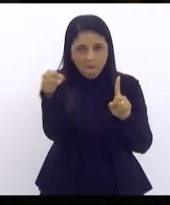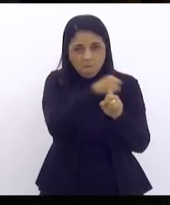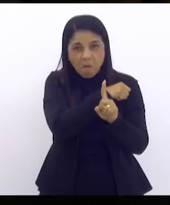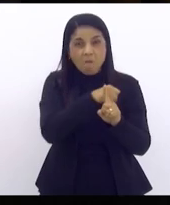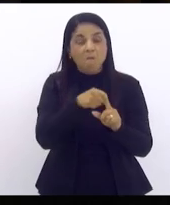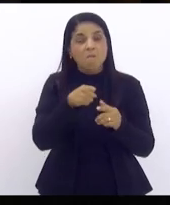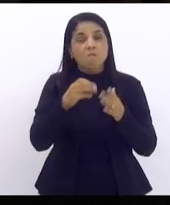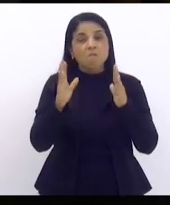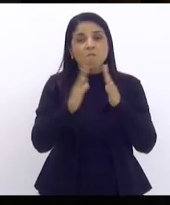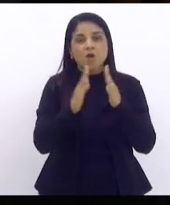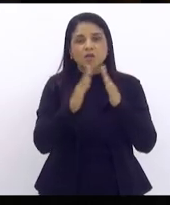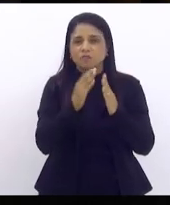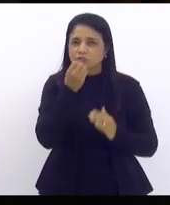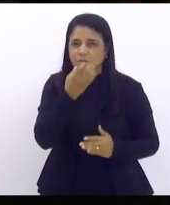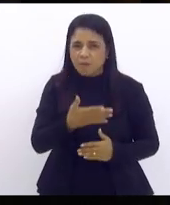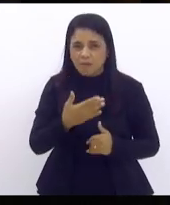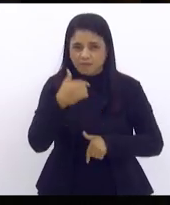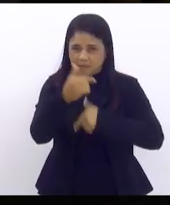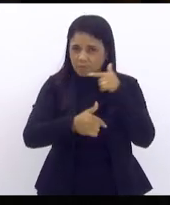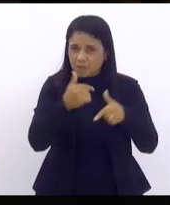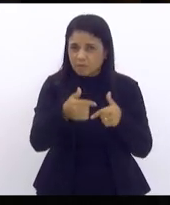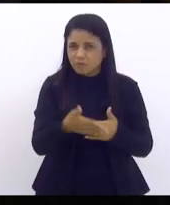Isso tudo acontecendo